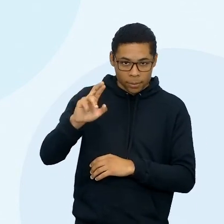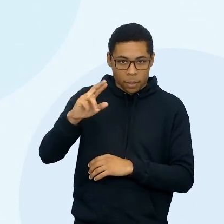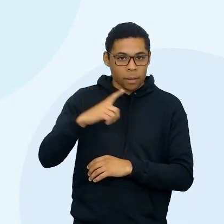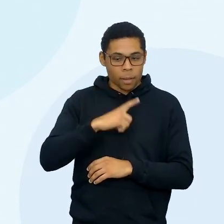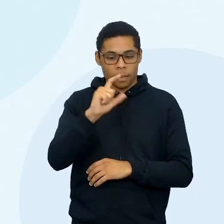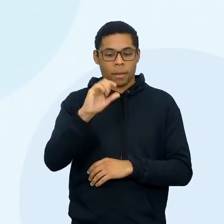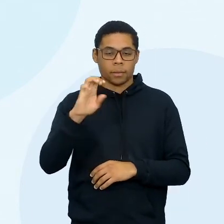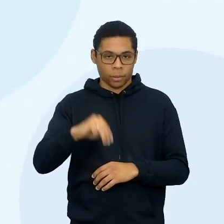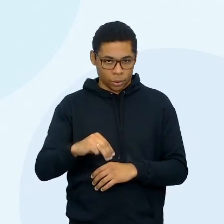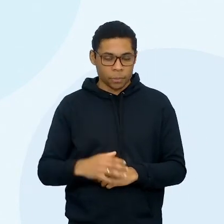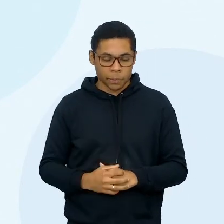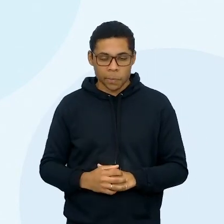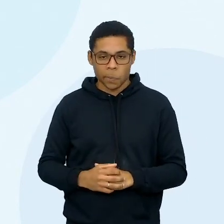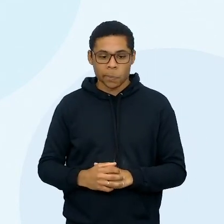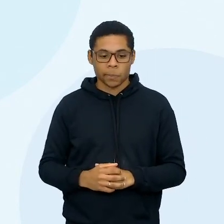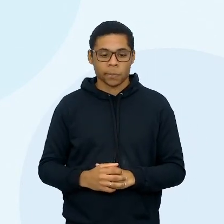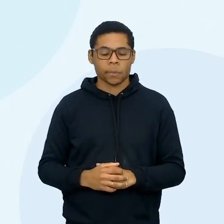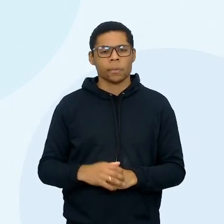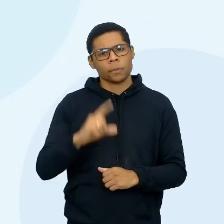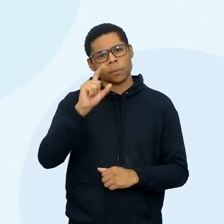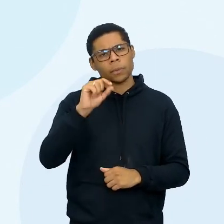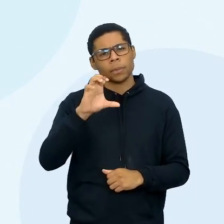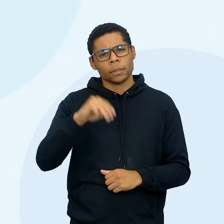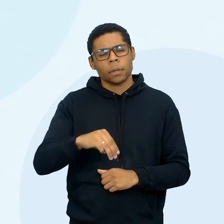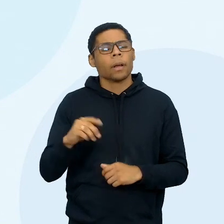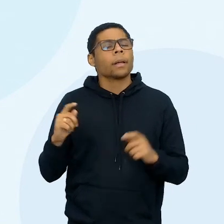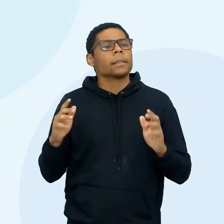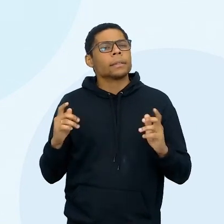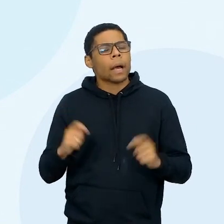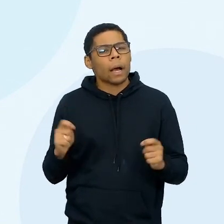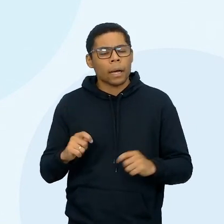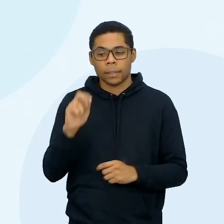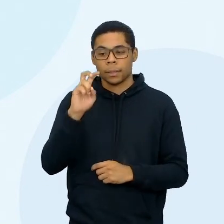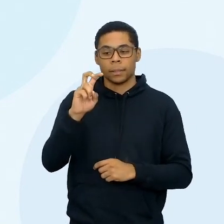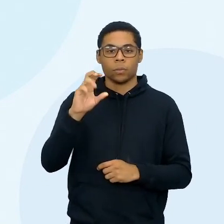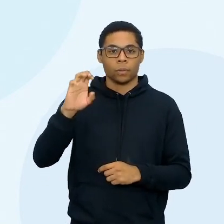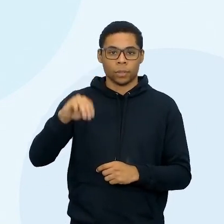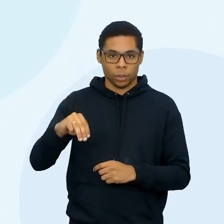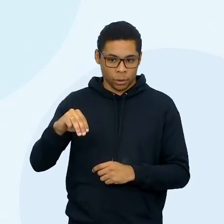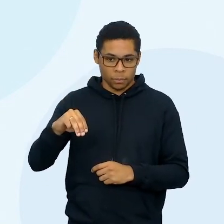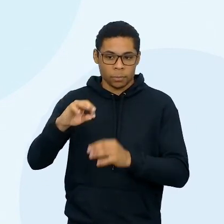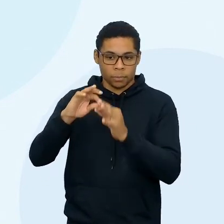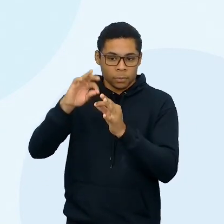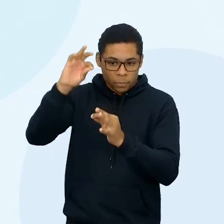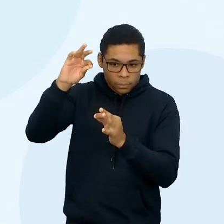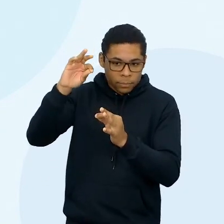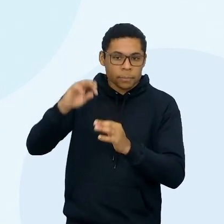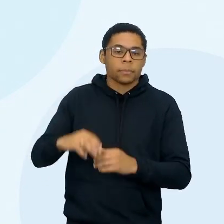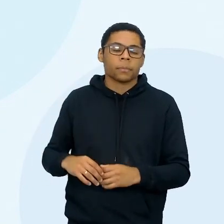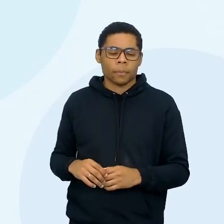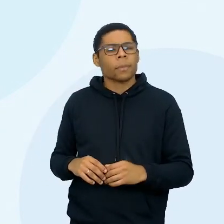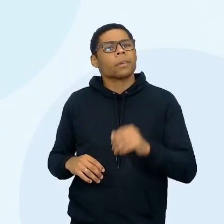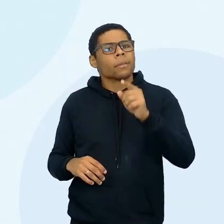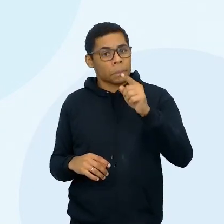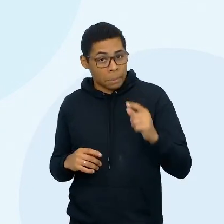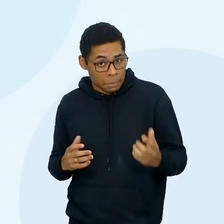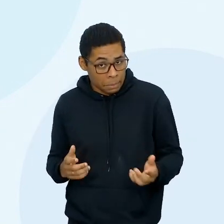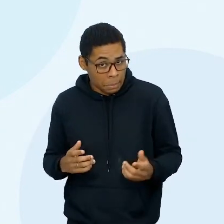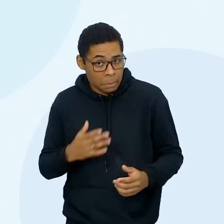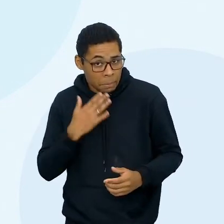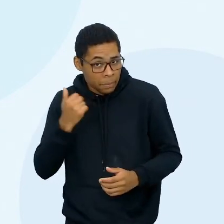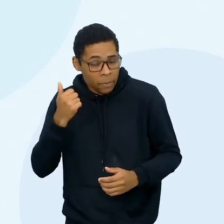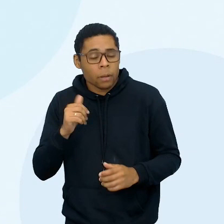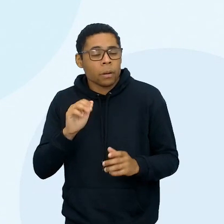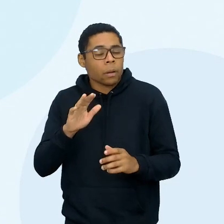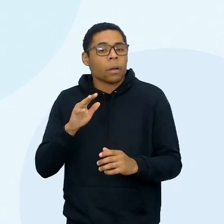10 centímetros. Ora, 10 centímetros vai dar 5 centímetros de raio. Se você preferir,